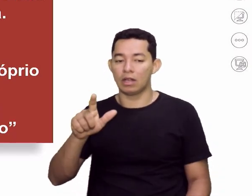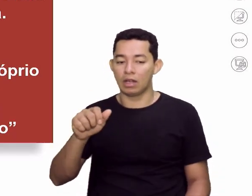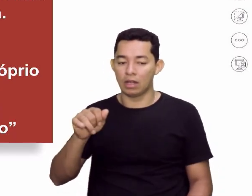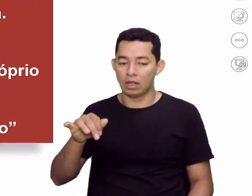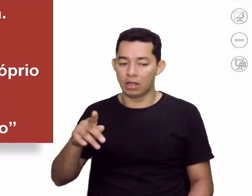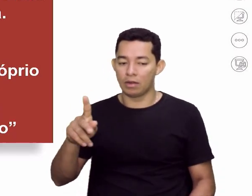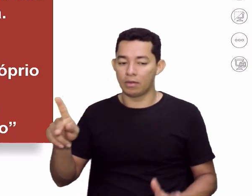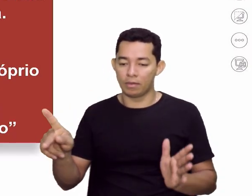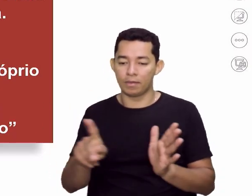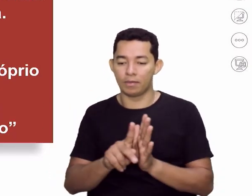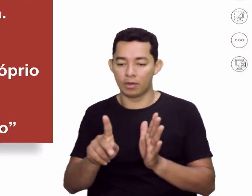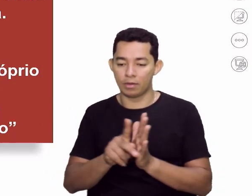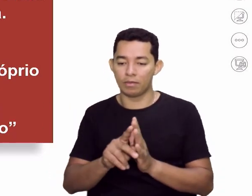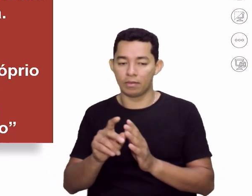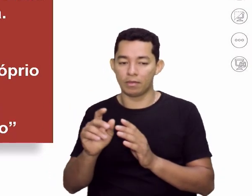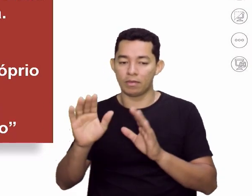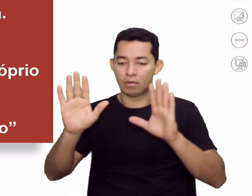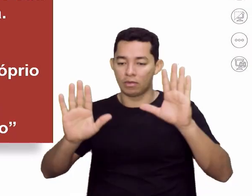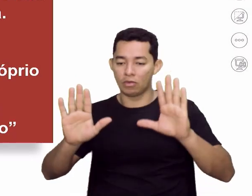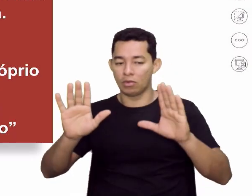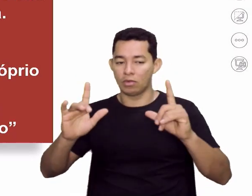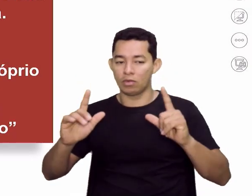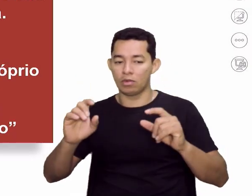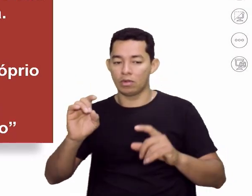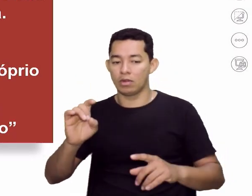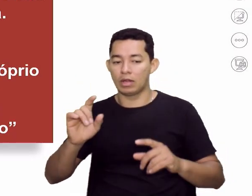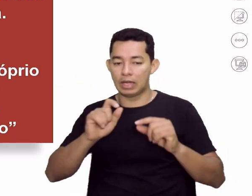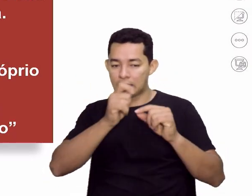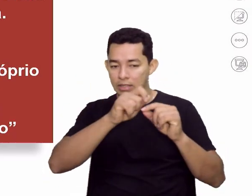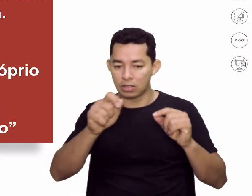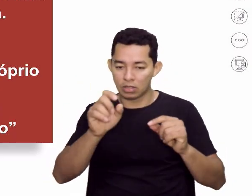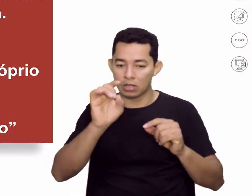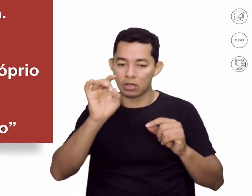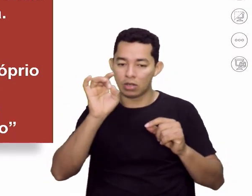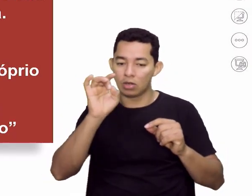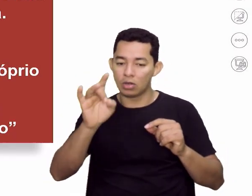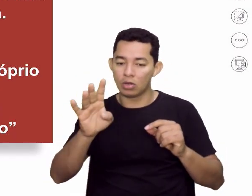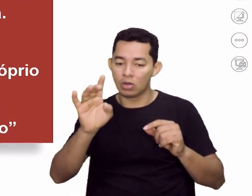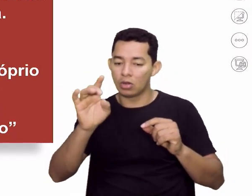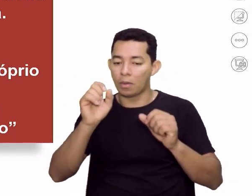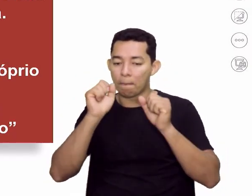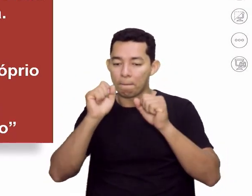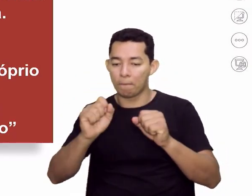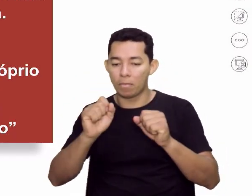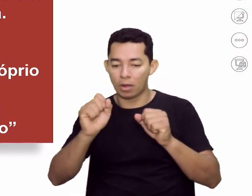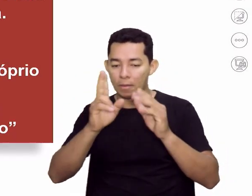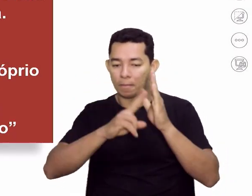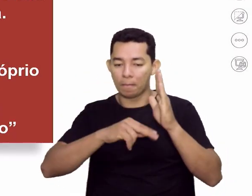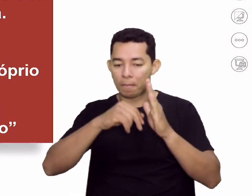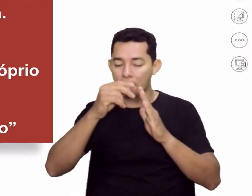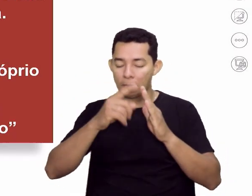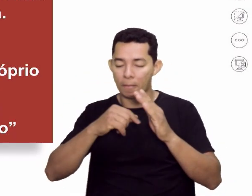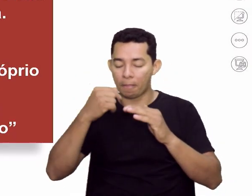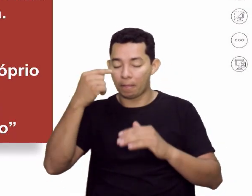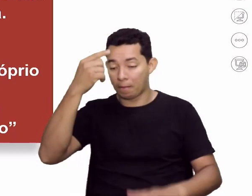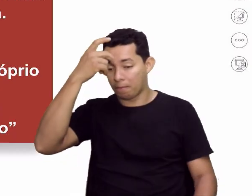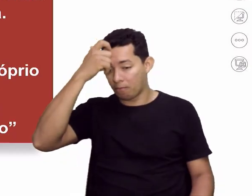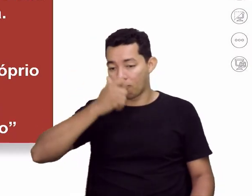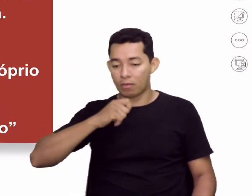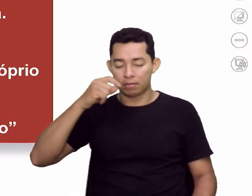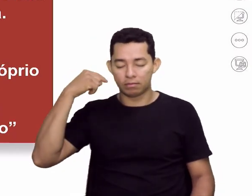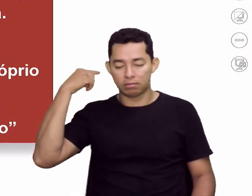Só poderia ter sido pintado por um louco, né? Ele até ele teve